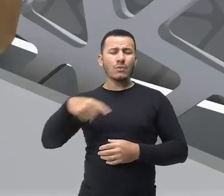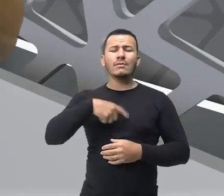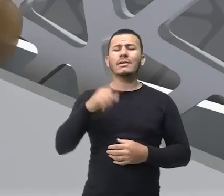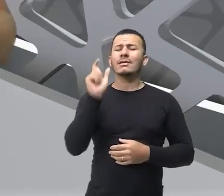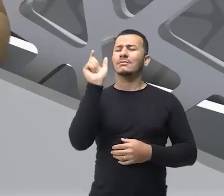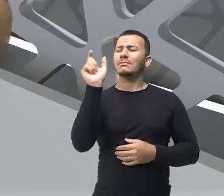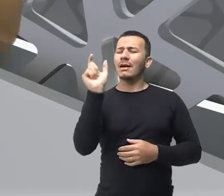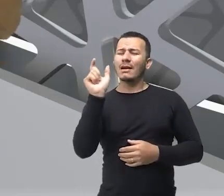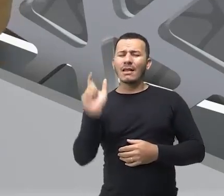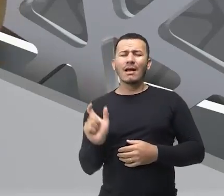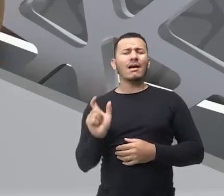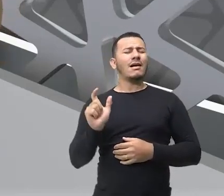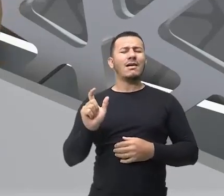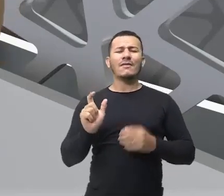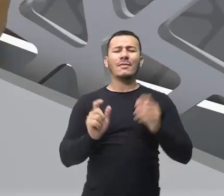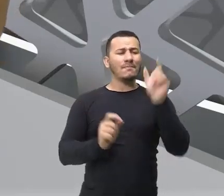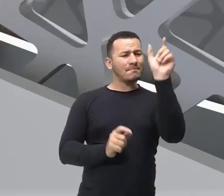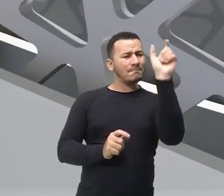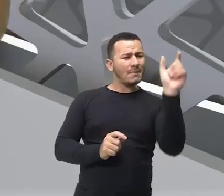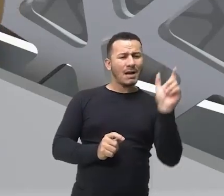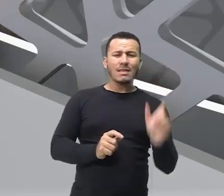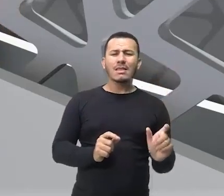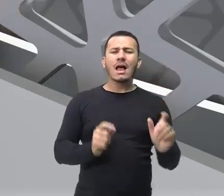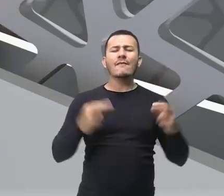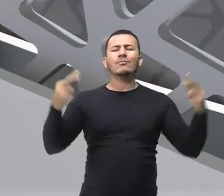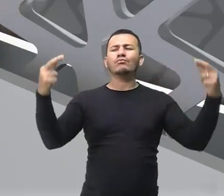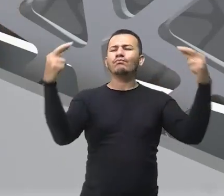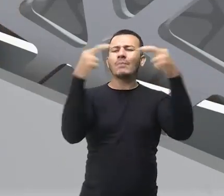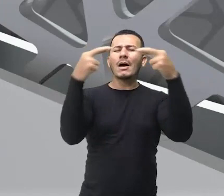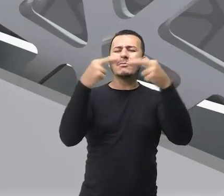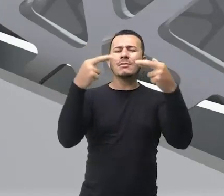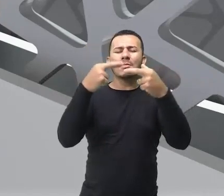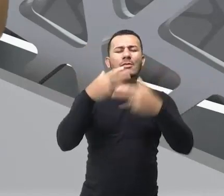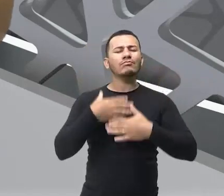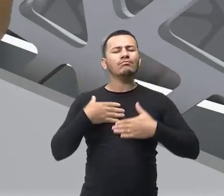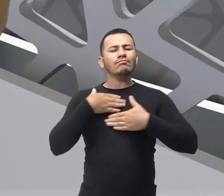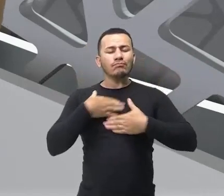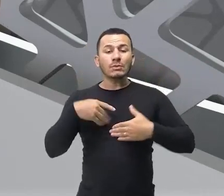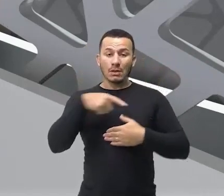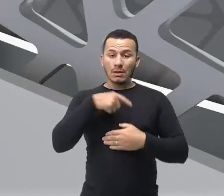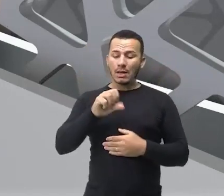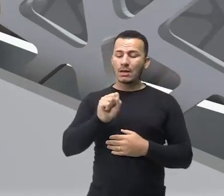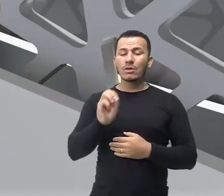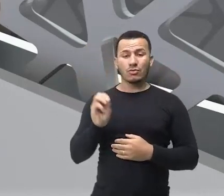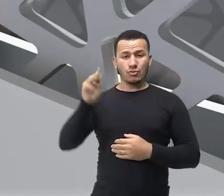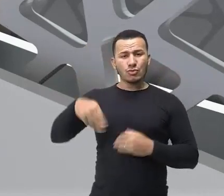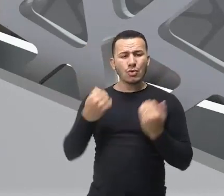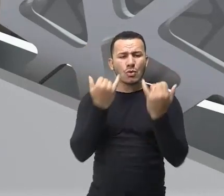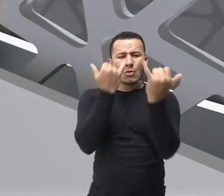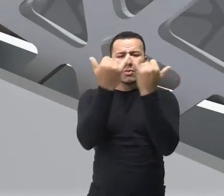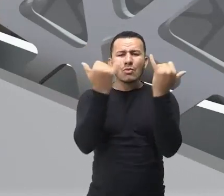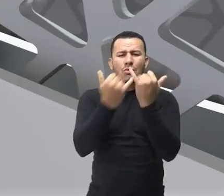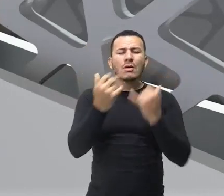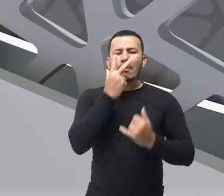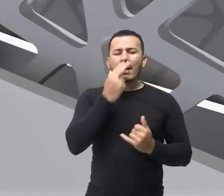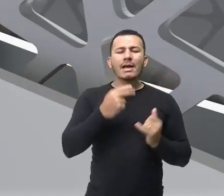céu, madeira, porta, importa. Observe que essas palavras com sons semelhantes deixam o nosso texto